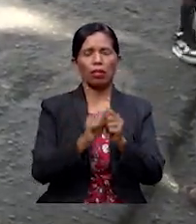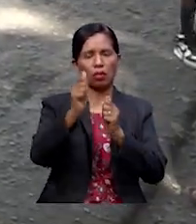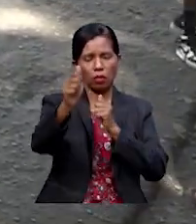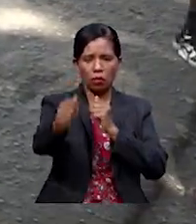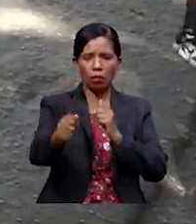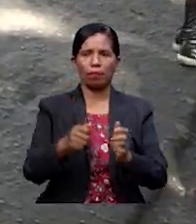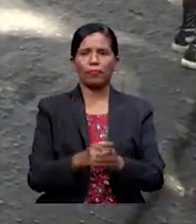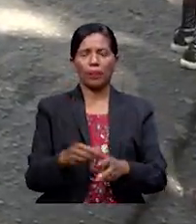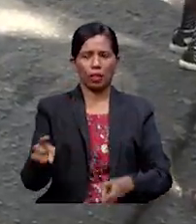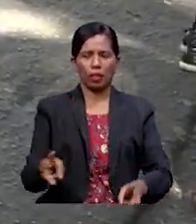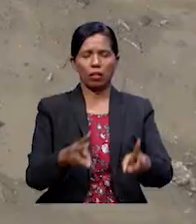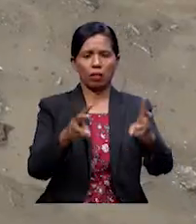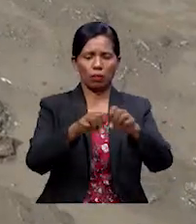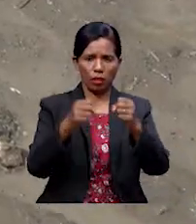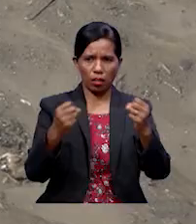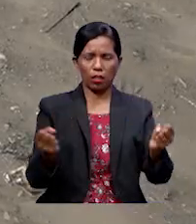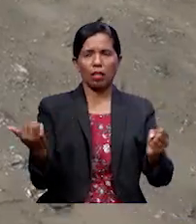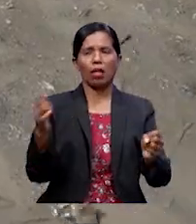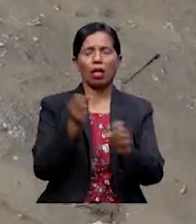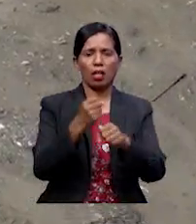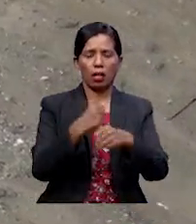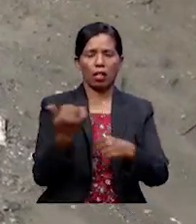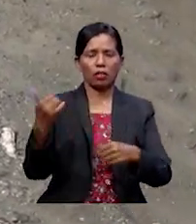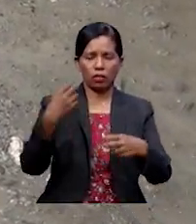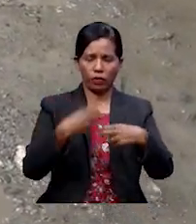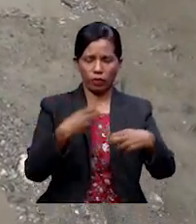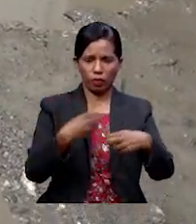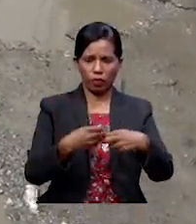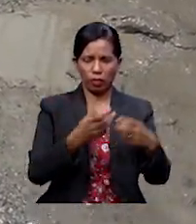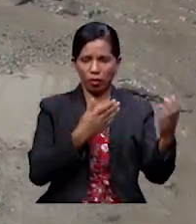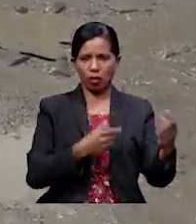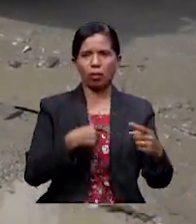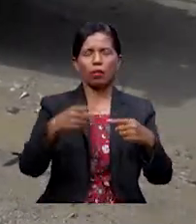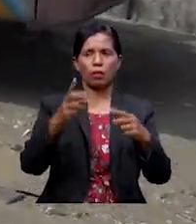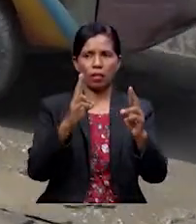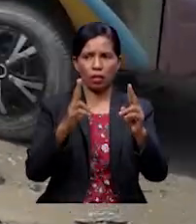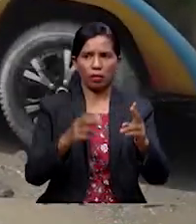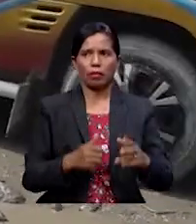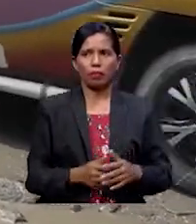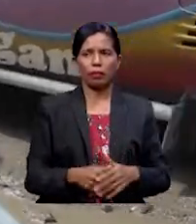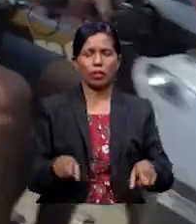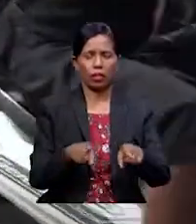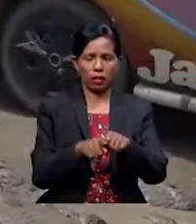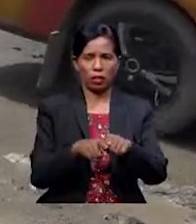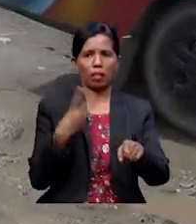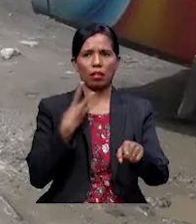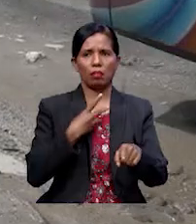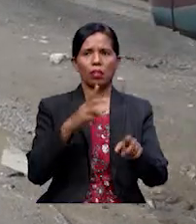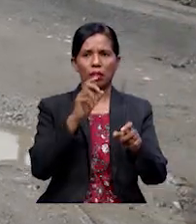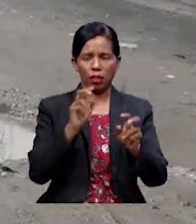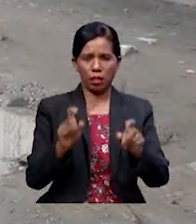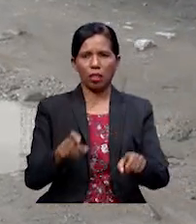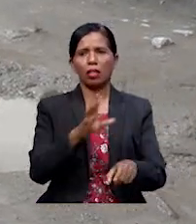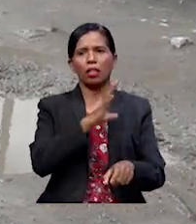depois estrada mos at então halu sira mos dificuldade tuang o hira tu halai ba mai lalais então ami dar passageiro ami tem que hein